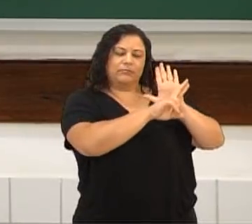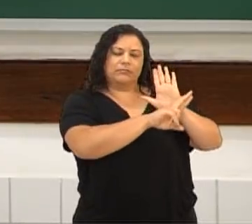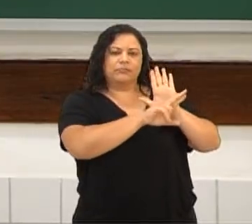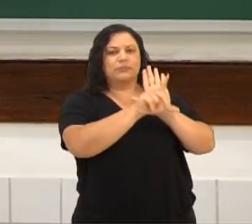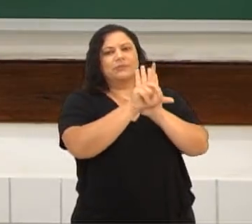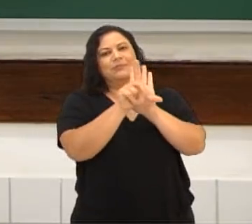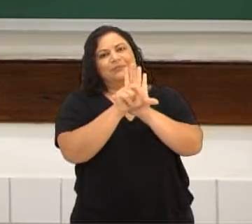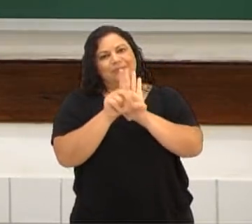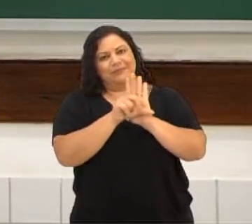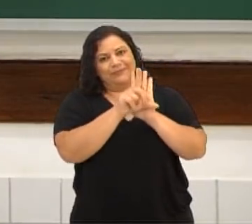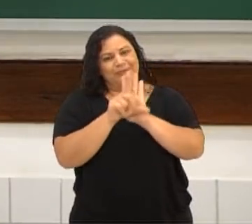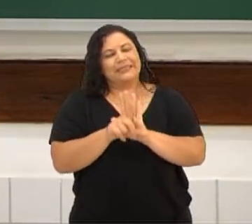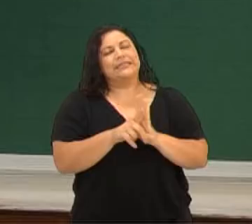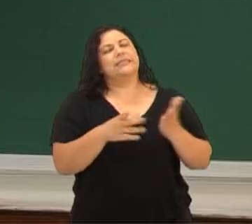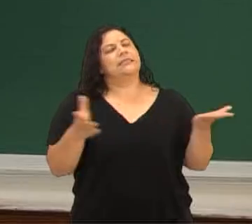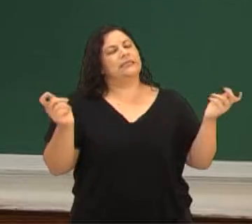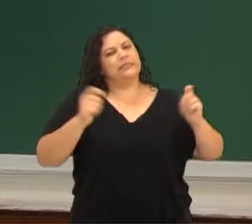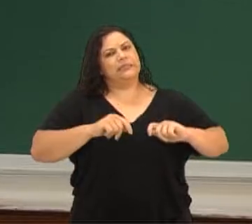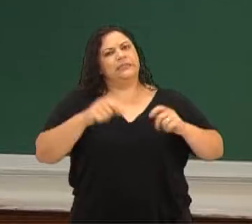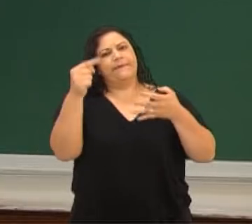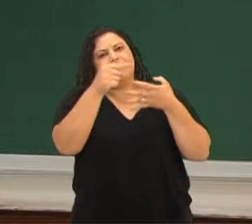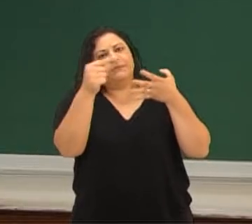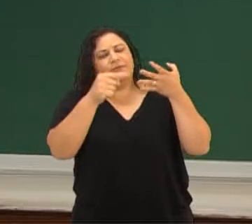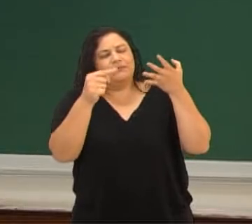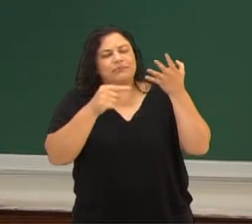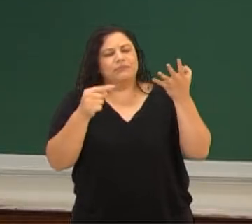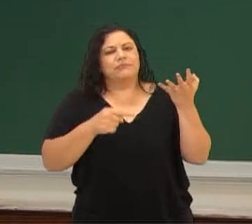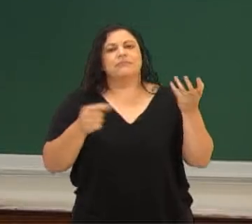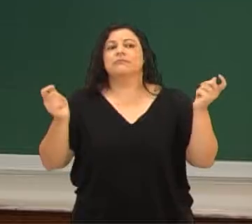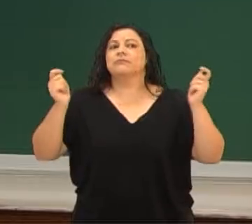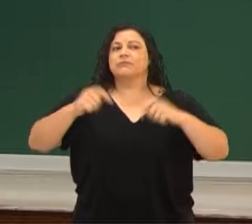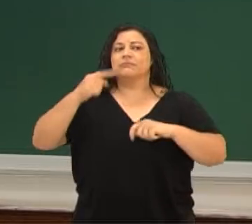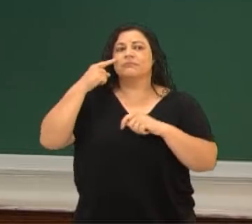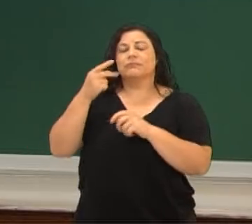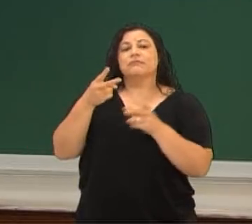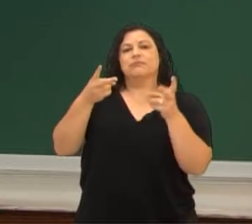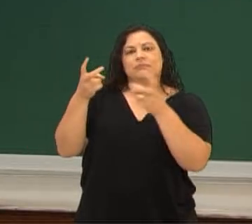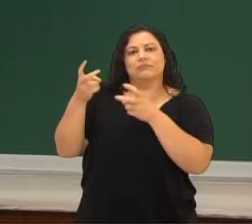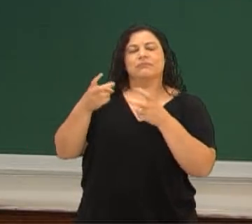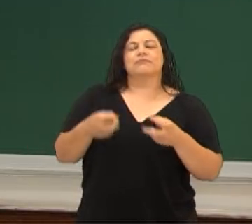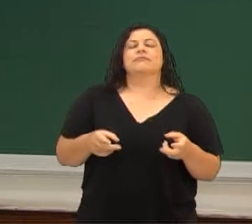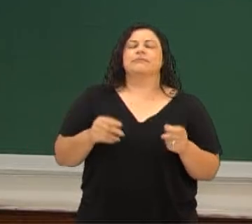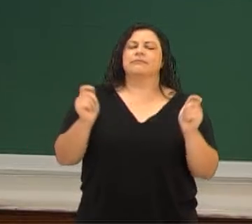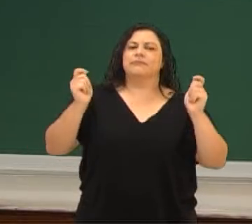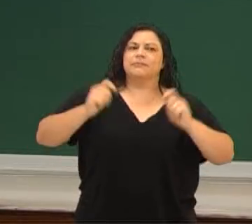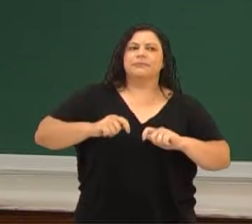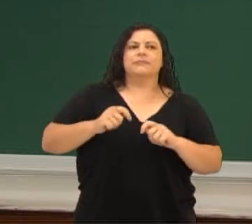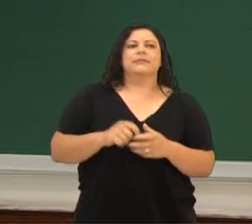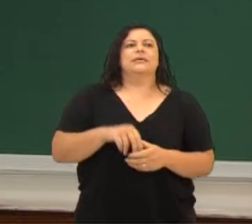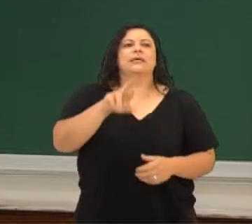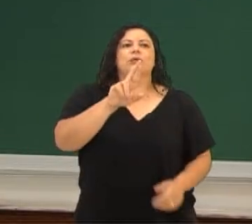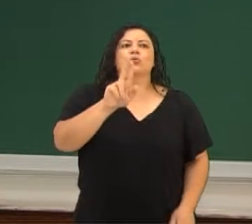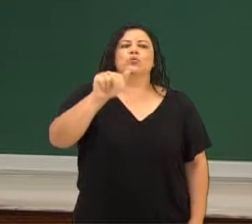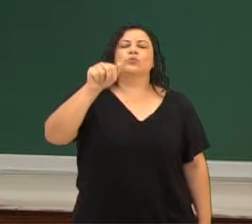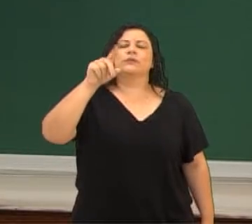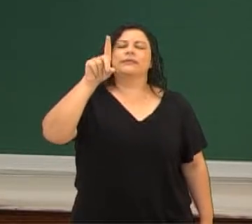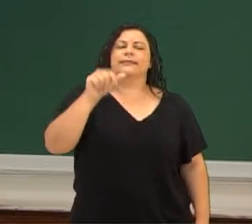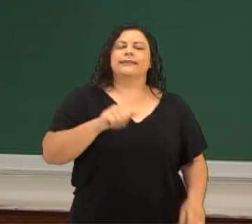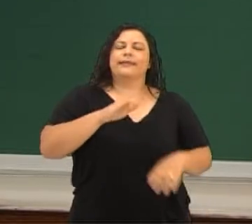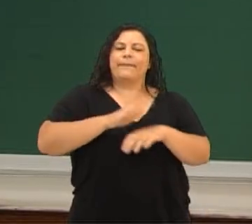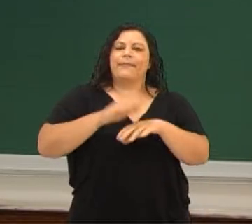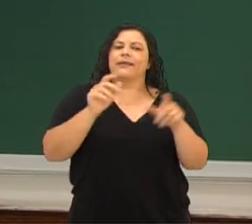série de elementos que trazem essa classificação aí para Kigali, em Ruanda, que é a mais organizada da